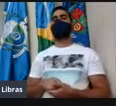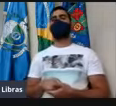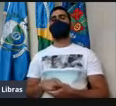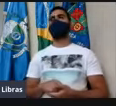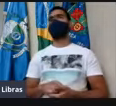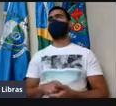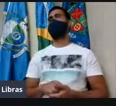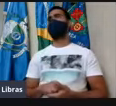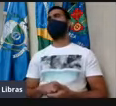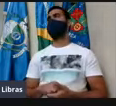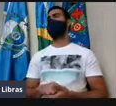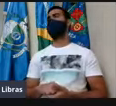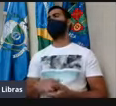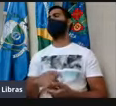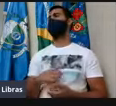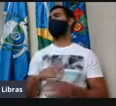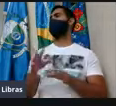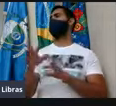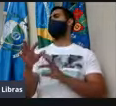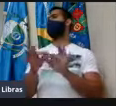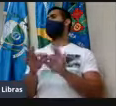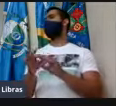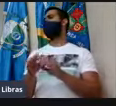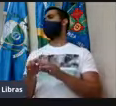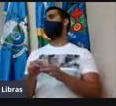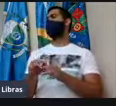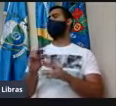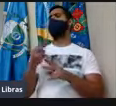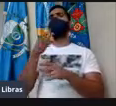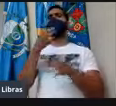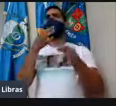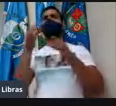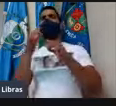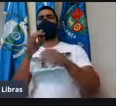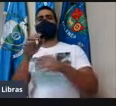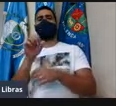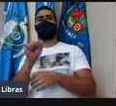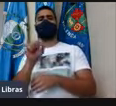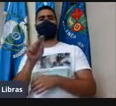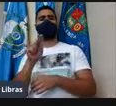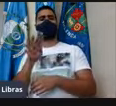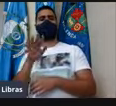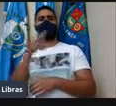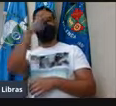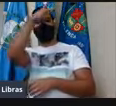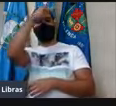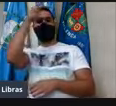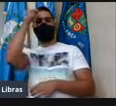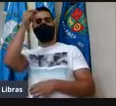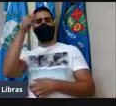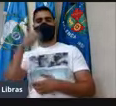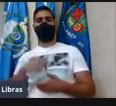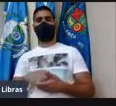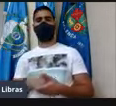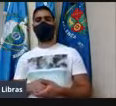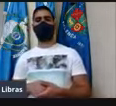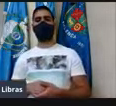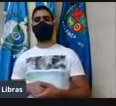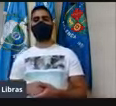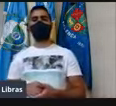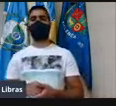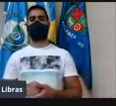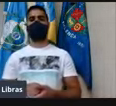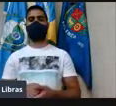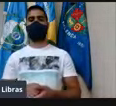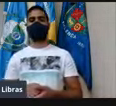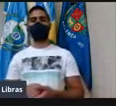de escrituração de reclamações ou sugestões para subprefeituras, informando que tal sugestão